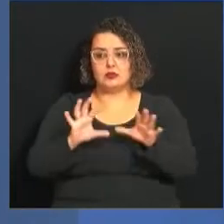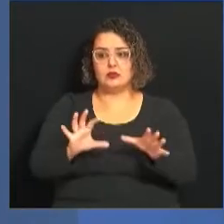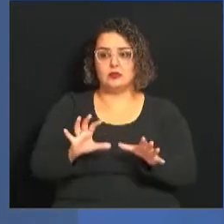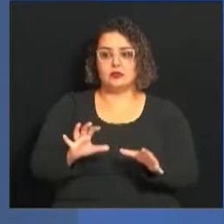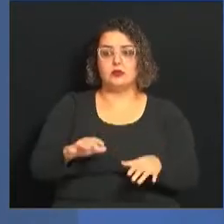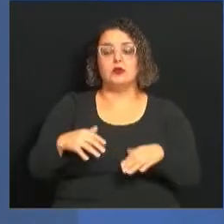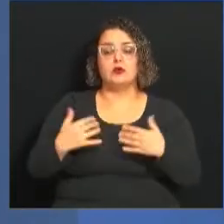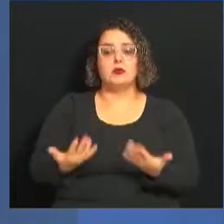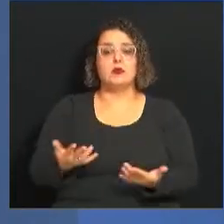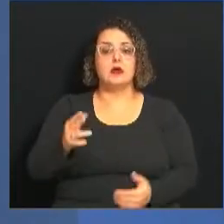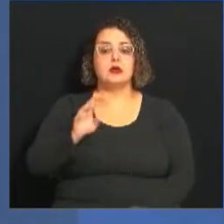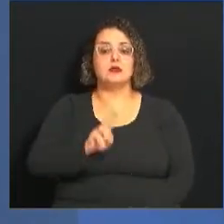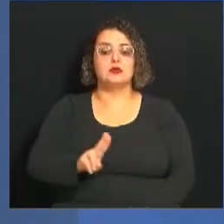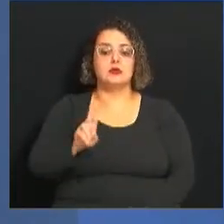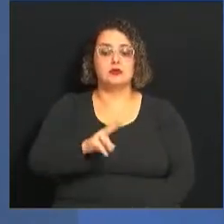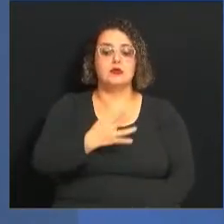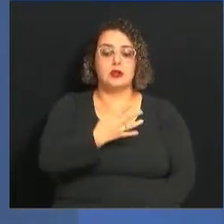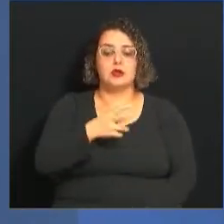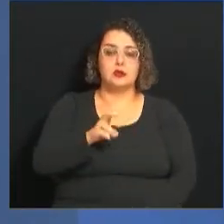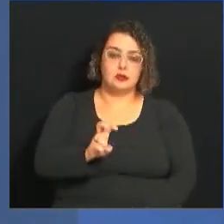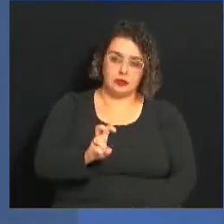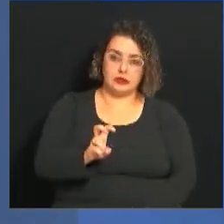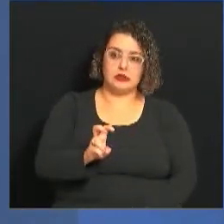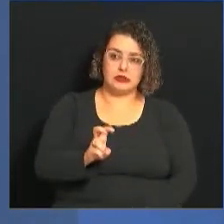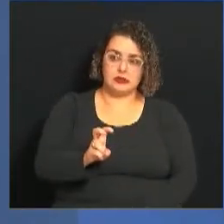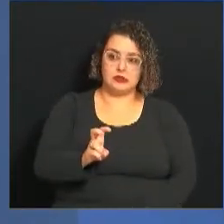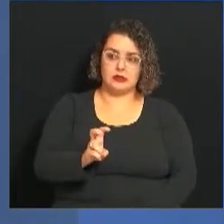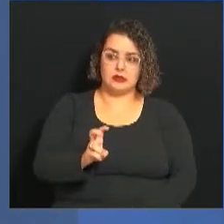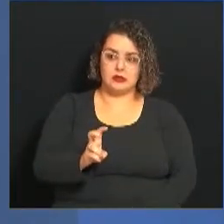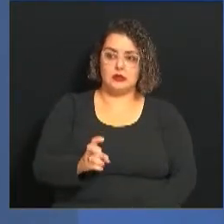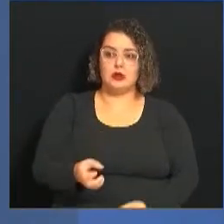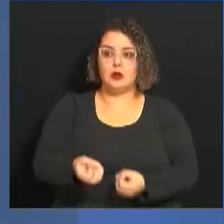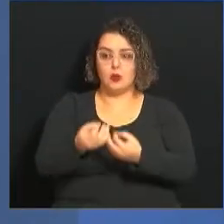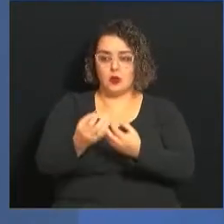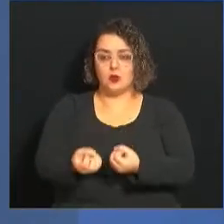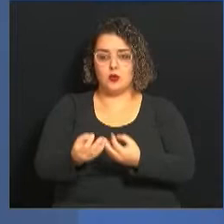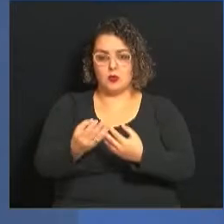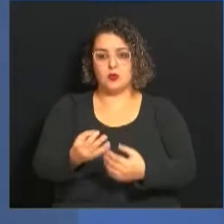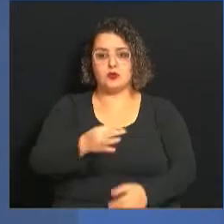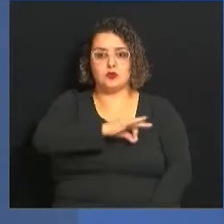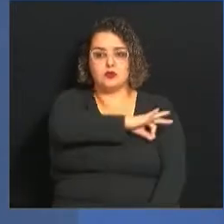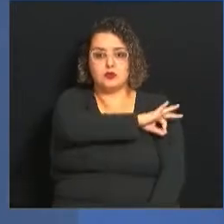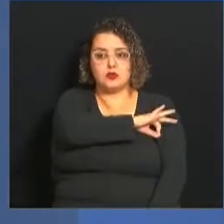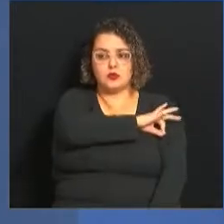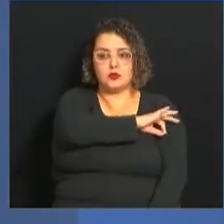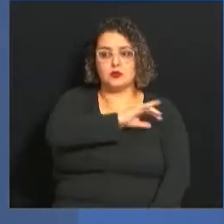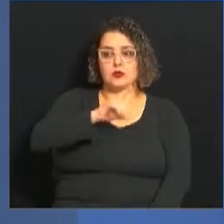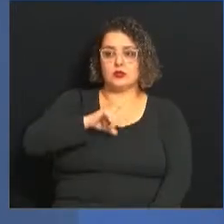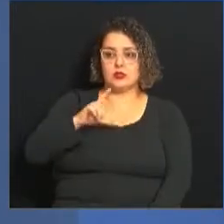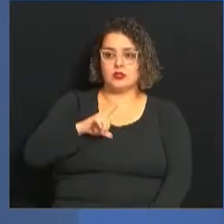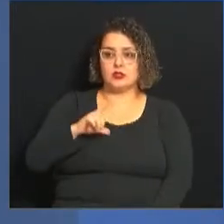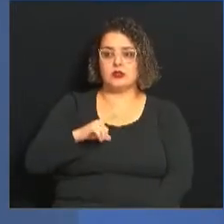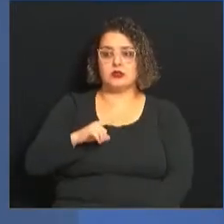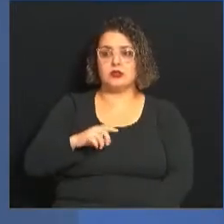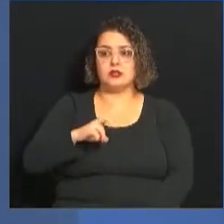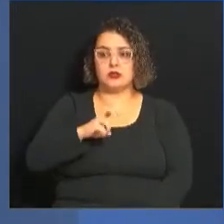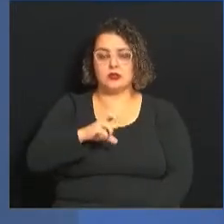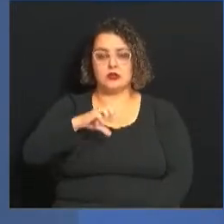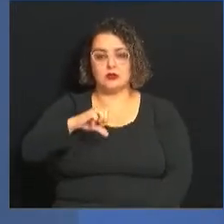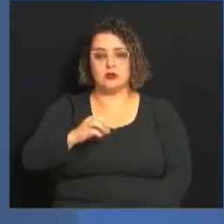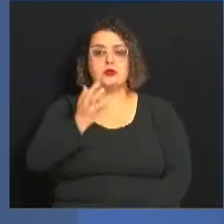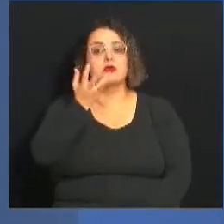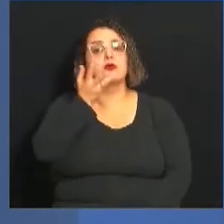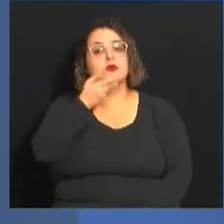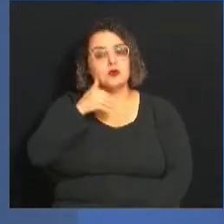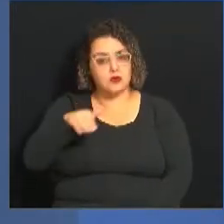quais 45 ocupados. De acordo com o último boletim da Prefeitura, nós tínhamos ainda 59 crianças